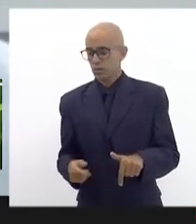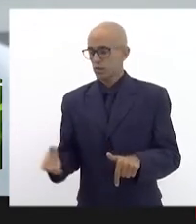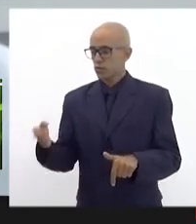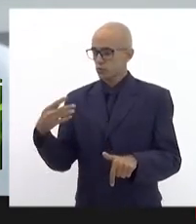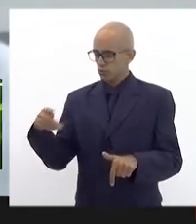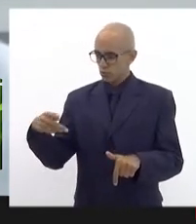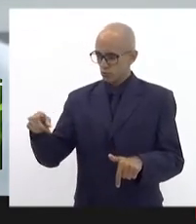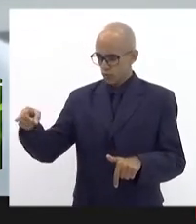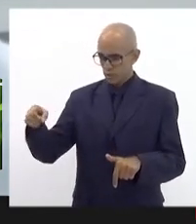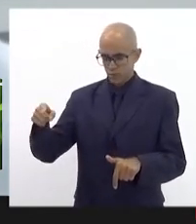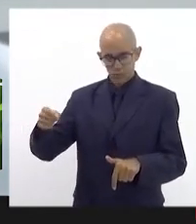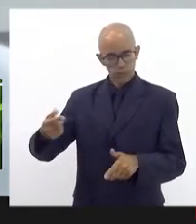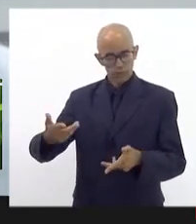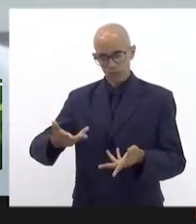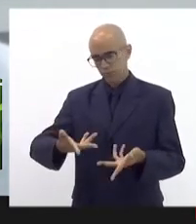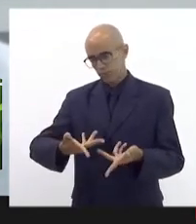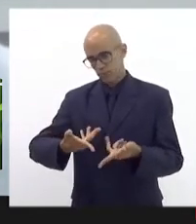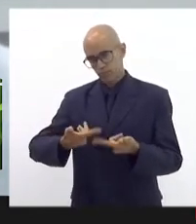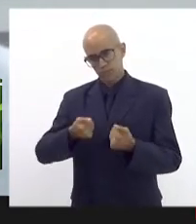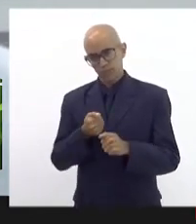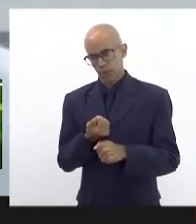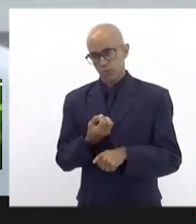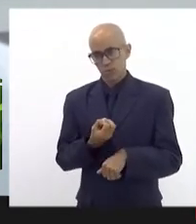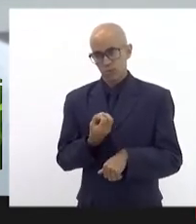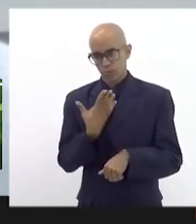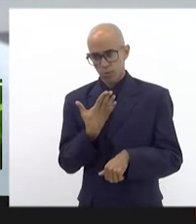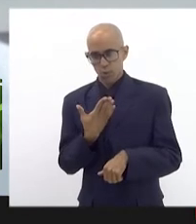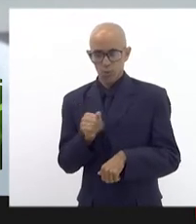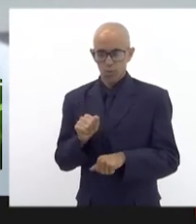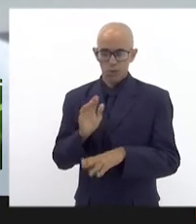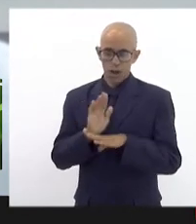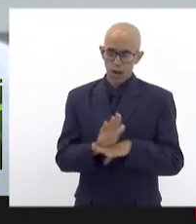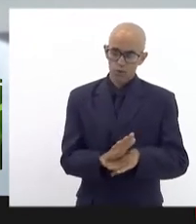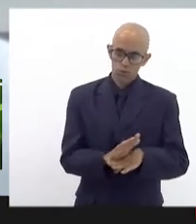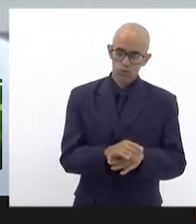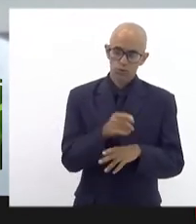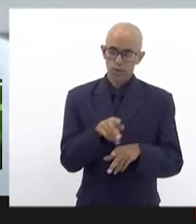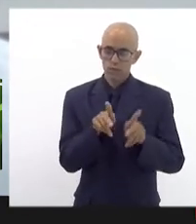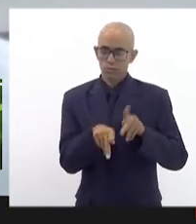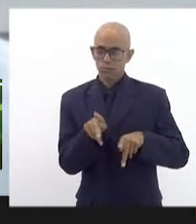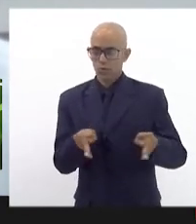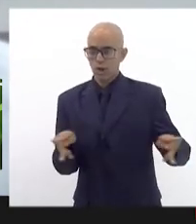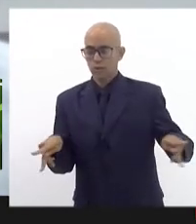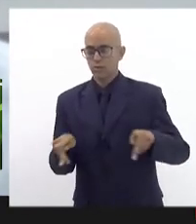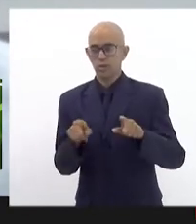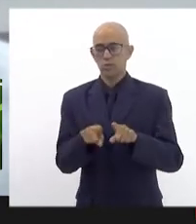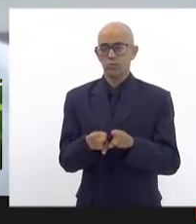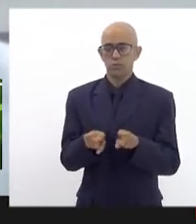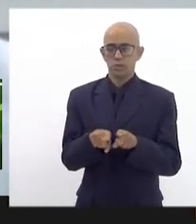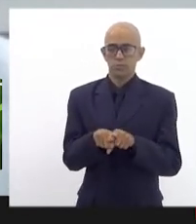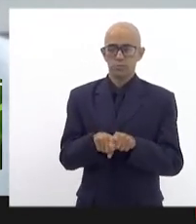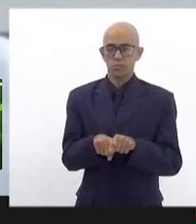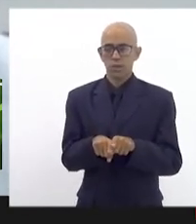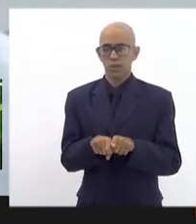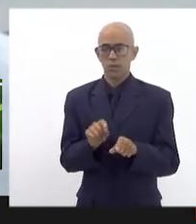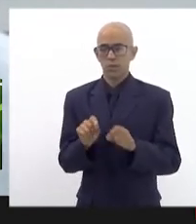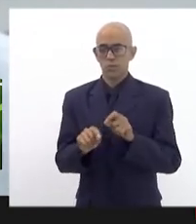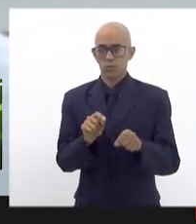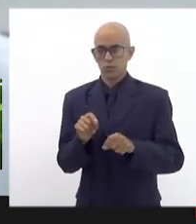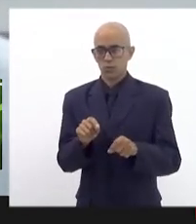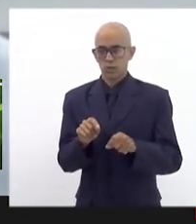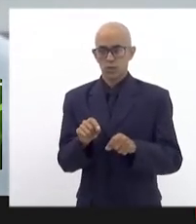sempre são pertinentes em defesa das pessoas, em defesa da